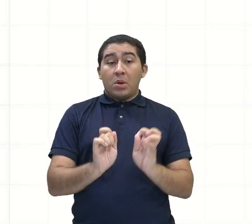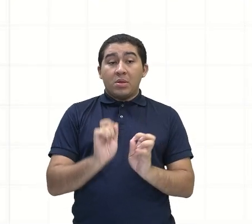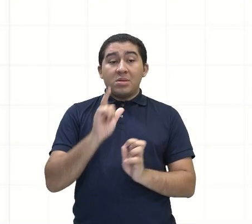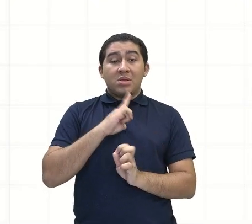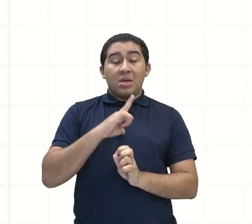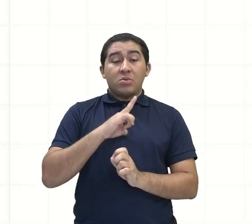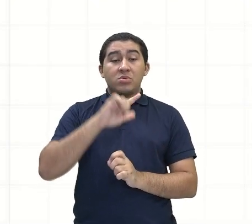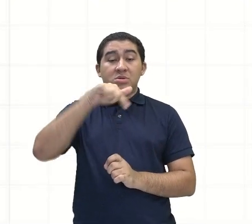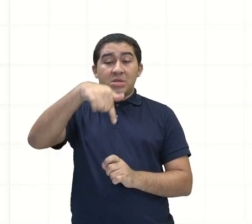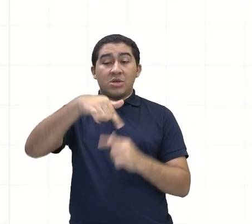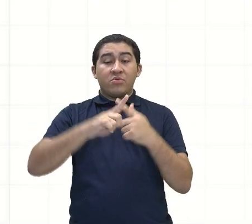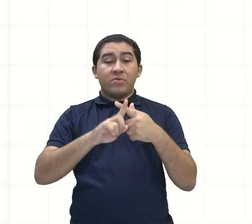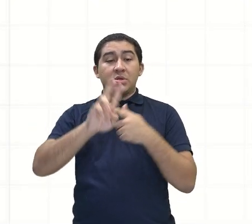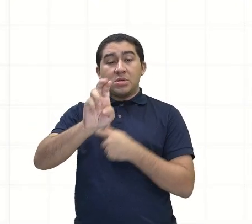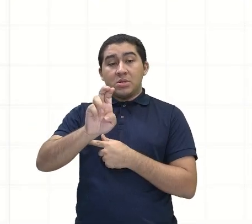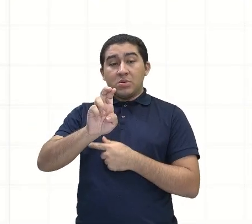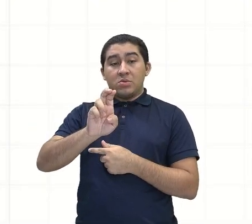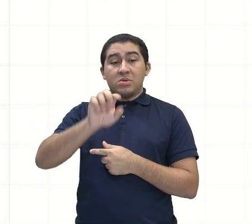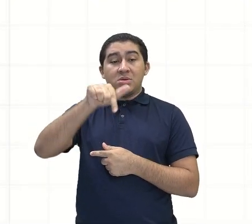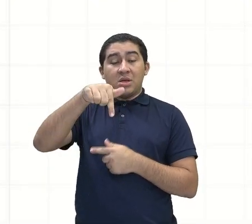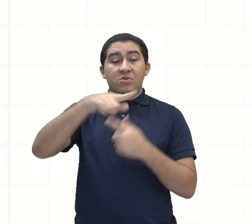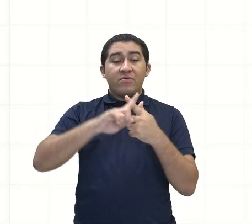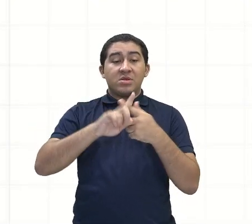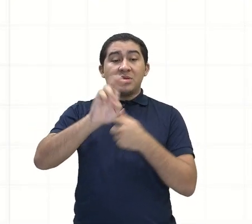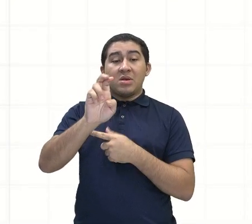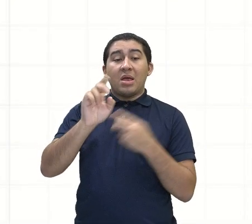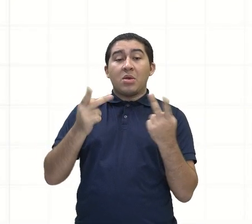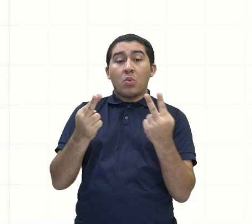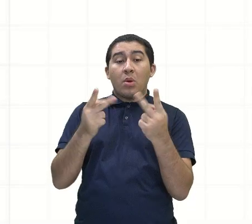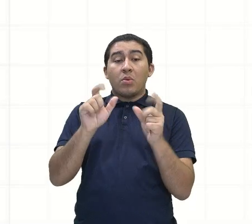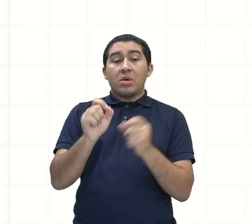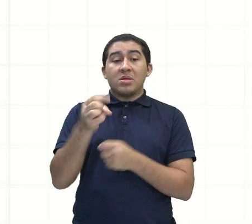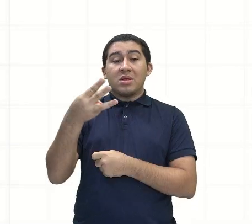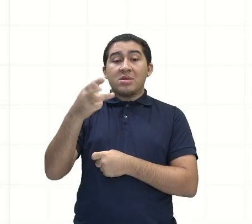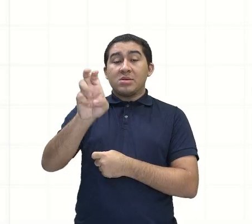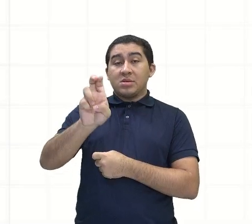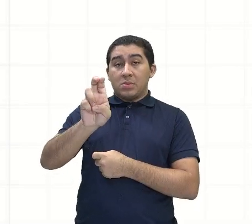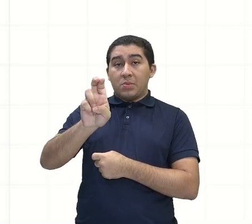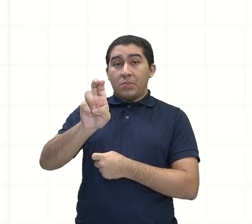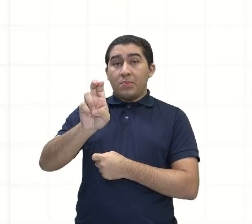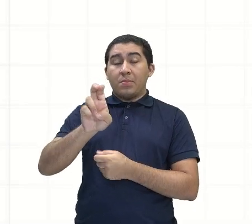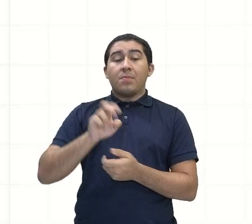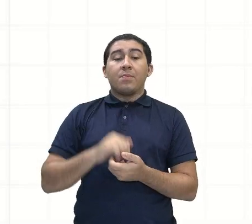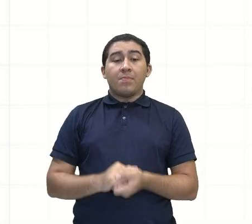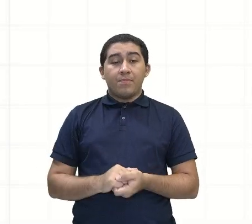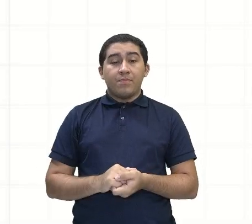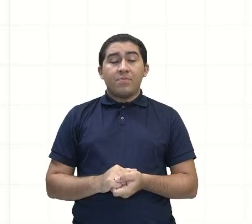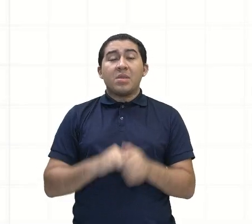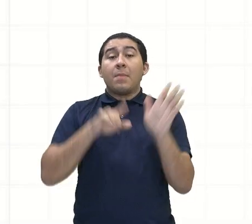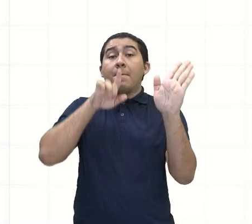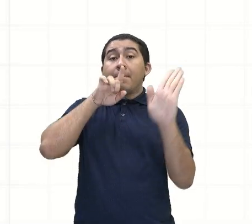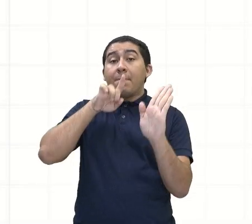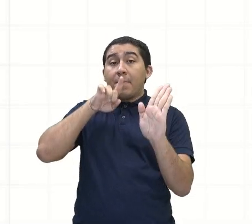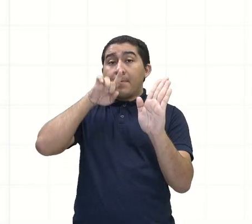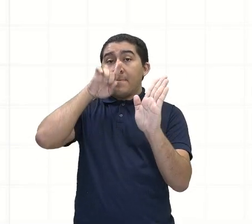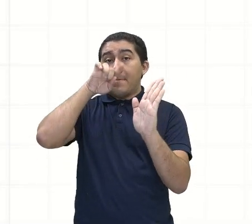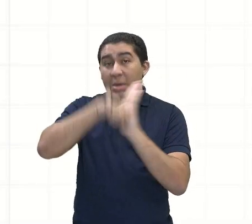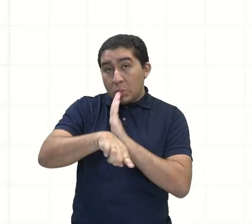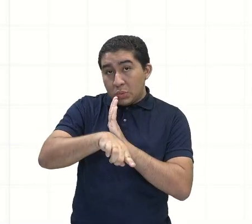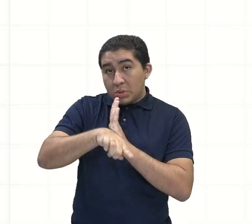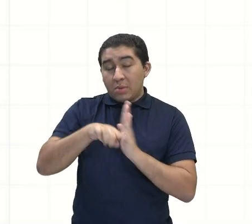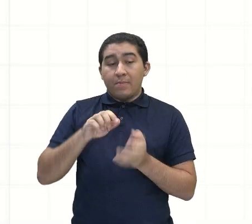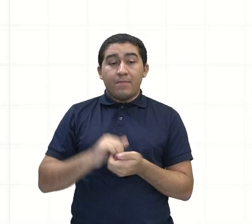o 7 vezes 5. 7 vezes 5 é igual a 35. Pergunto a vocês agora,